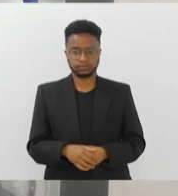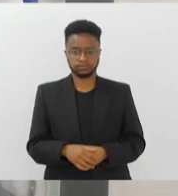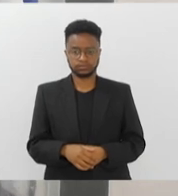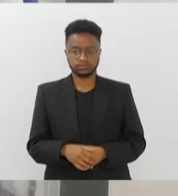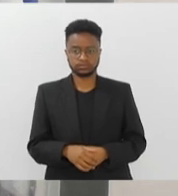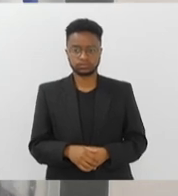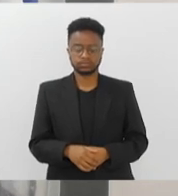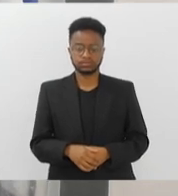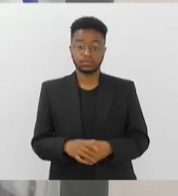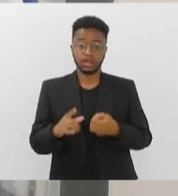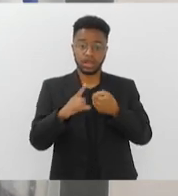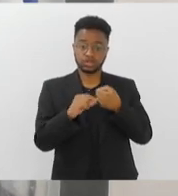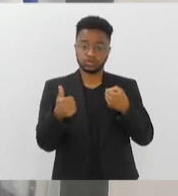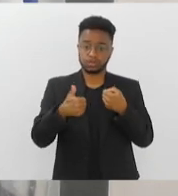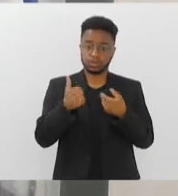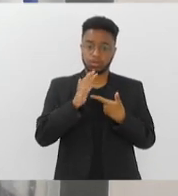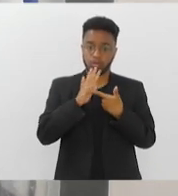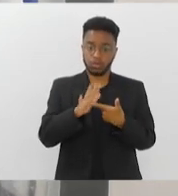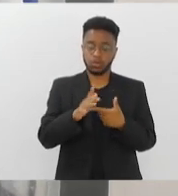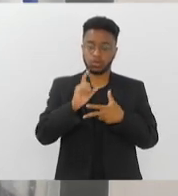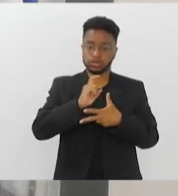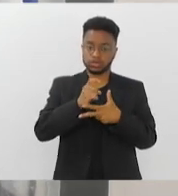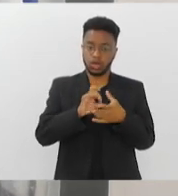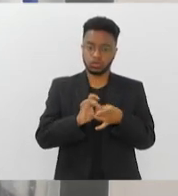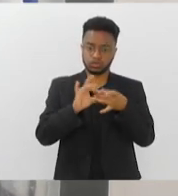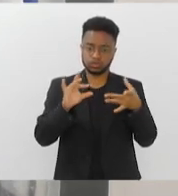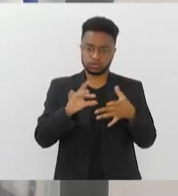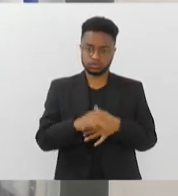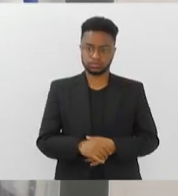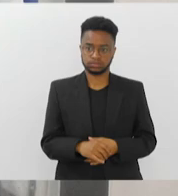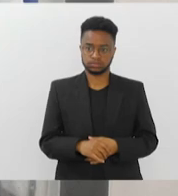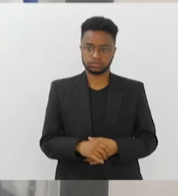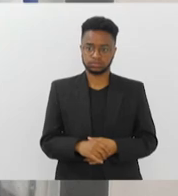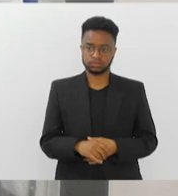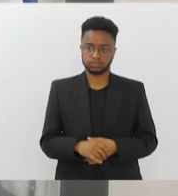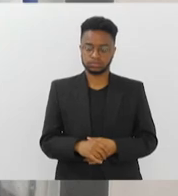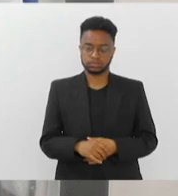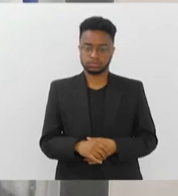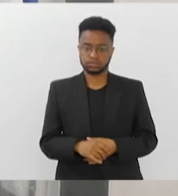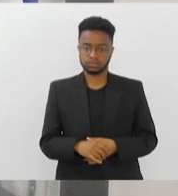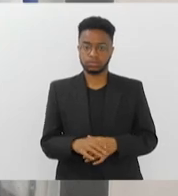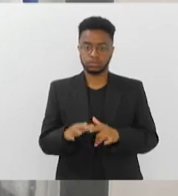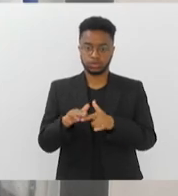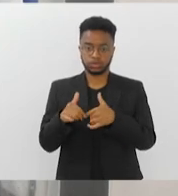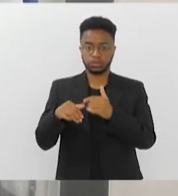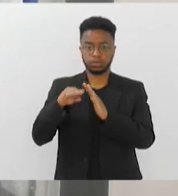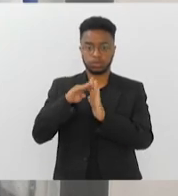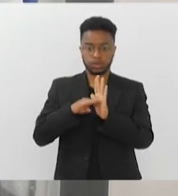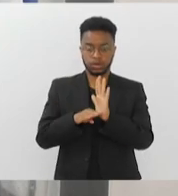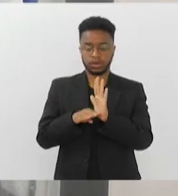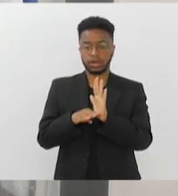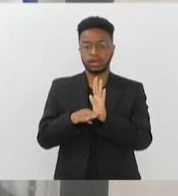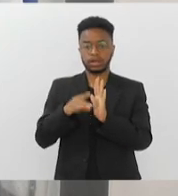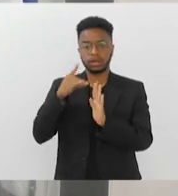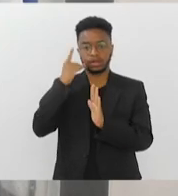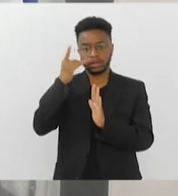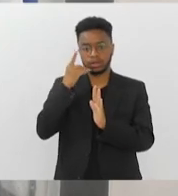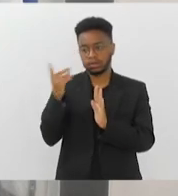a lei fala isso. Fica o poder executivo autorizado. Isso aqui agora? No programa lá instituído pelo deputado Flávio Bolsonaro e deputada Marta